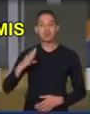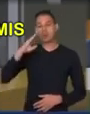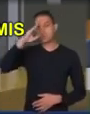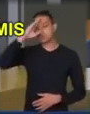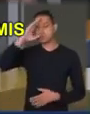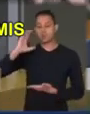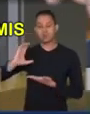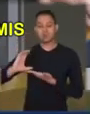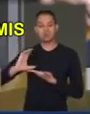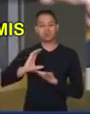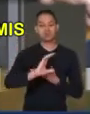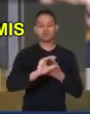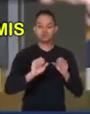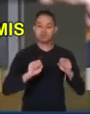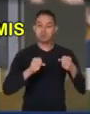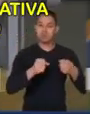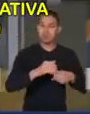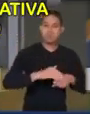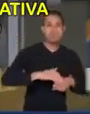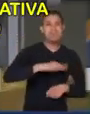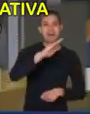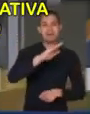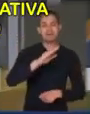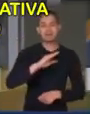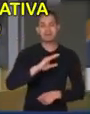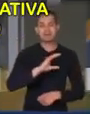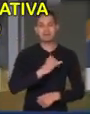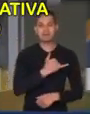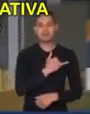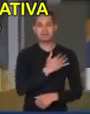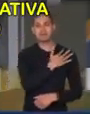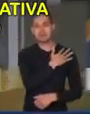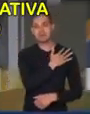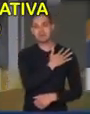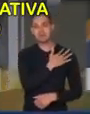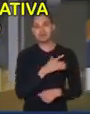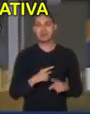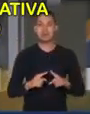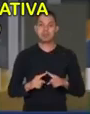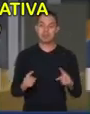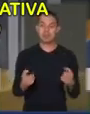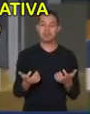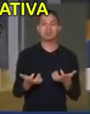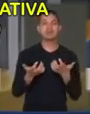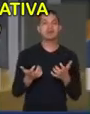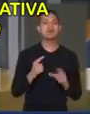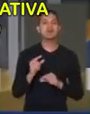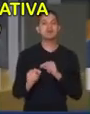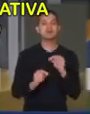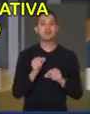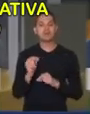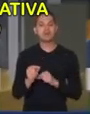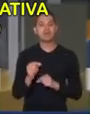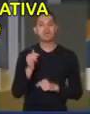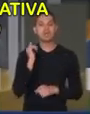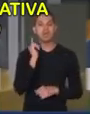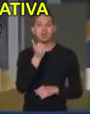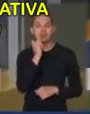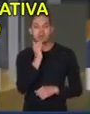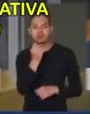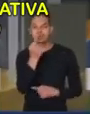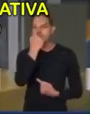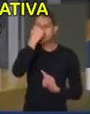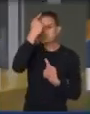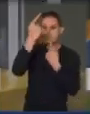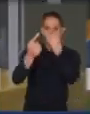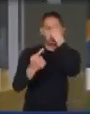na questão dos Yanomamis. Só que querem criar mais uma narrativa, fazer um